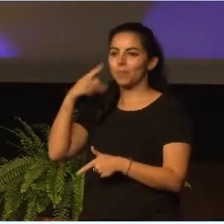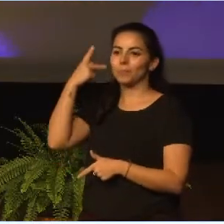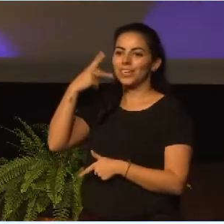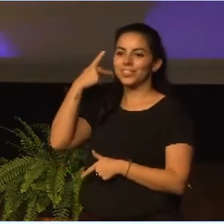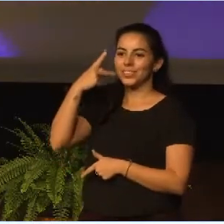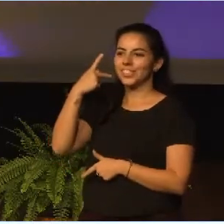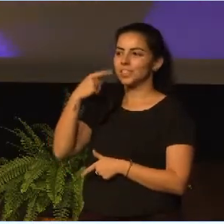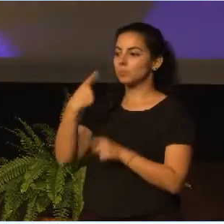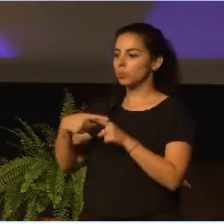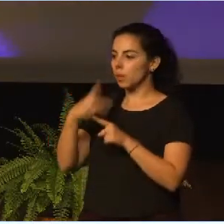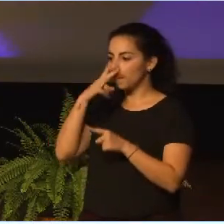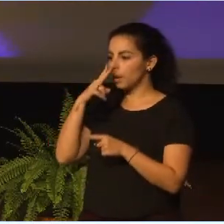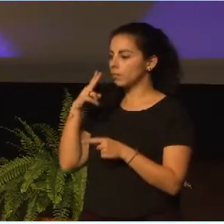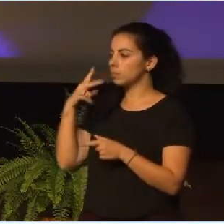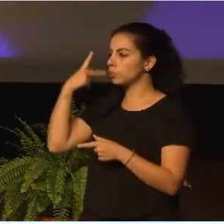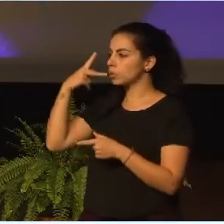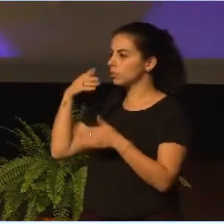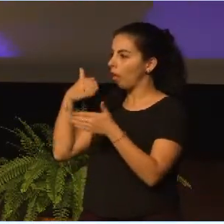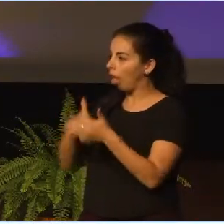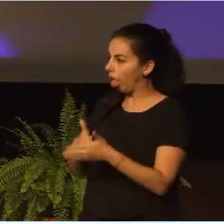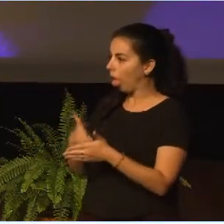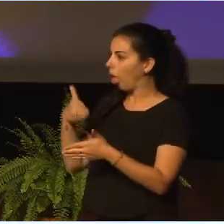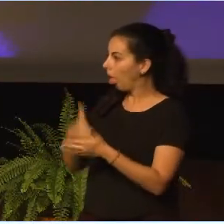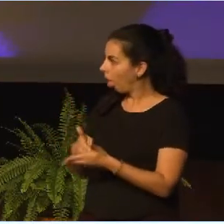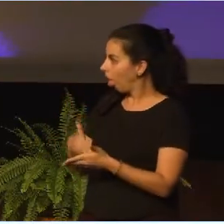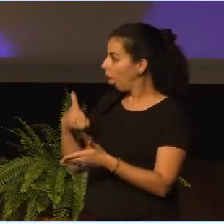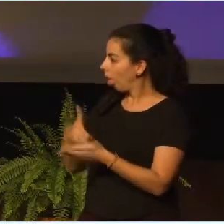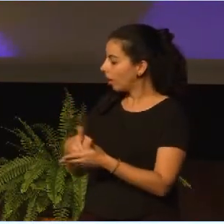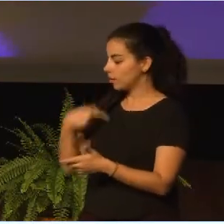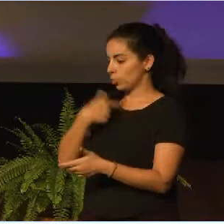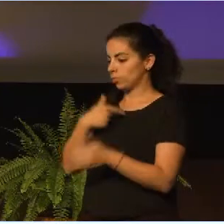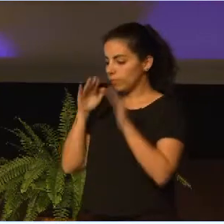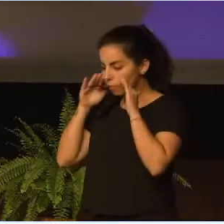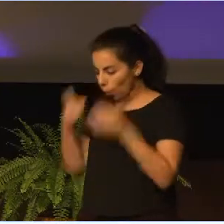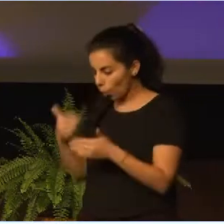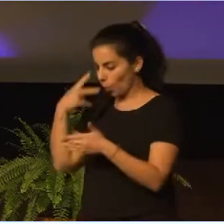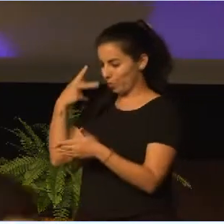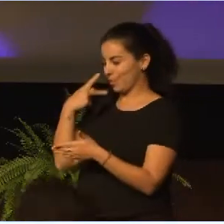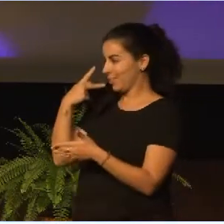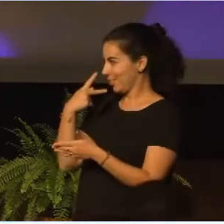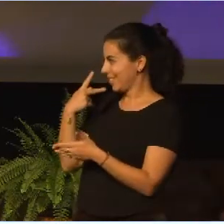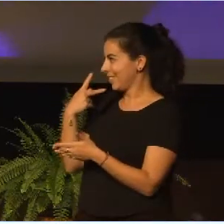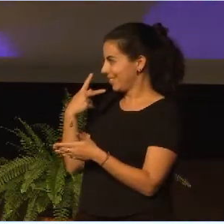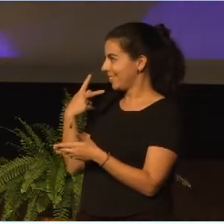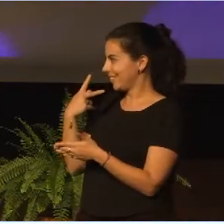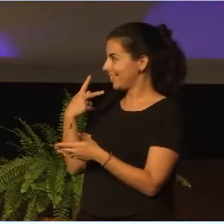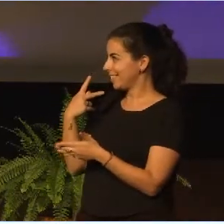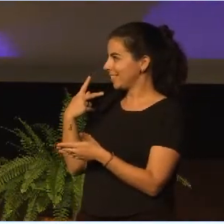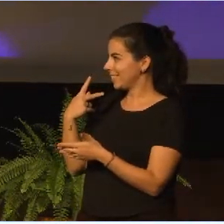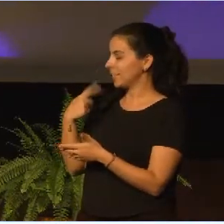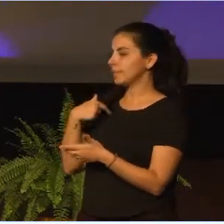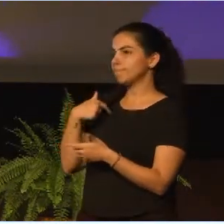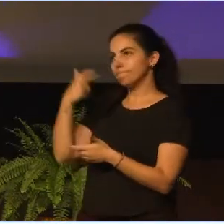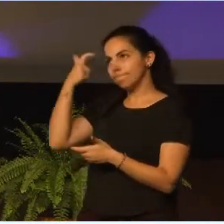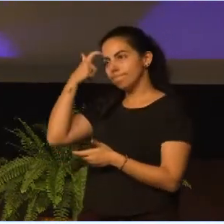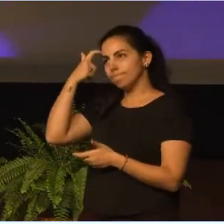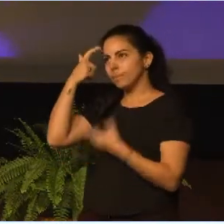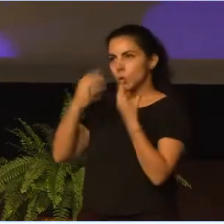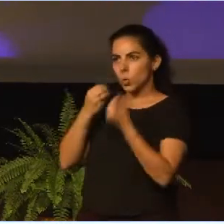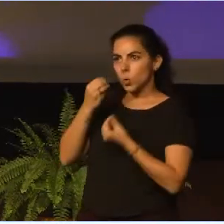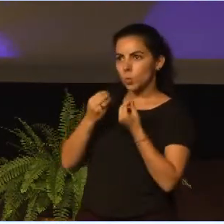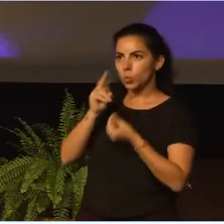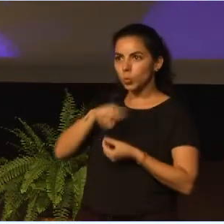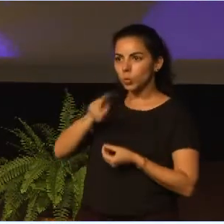andarem. Então a gente focou na política e depois de pesquisar, depois de ver o que a gente ia conseguir fazer com esses dados e em algum